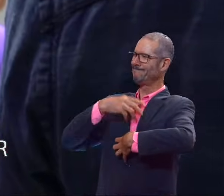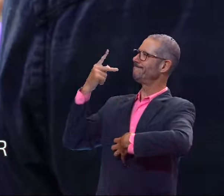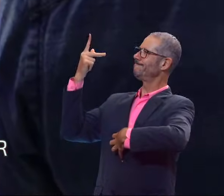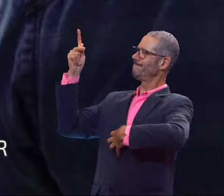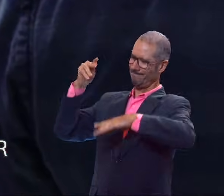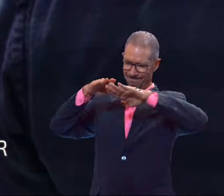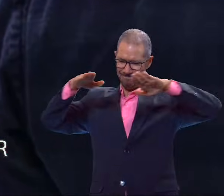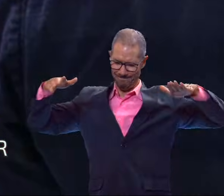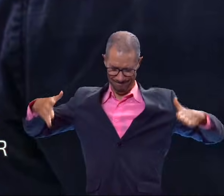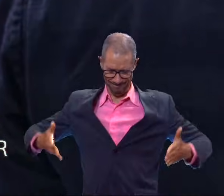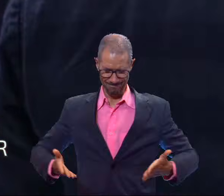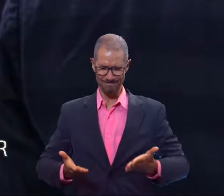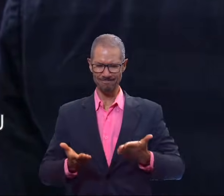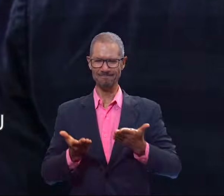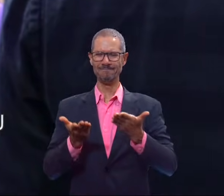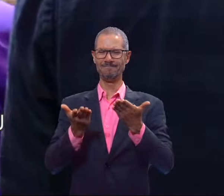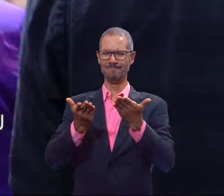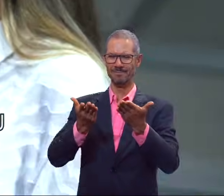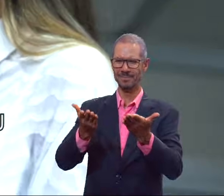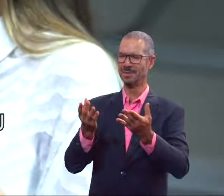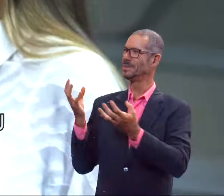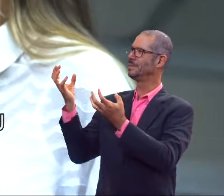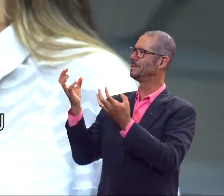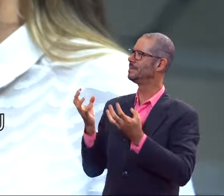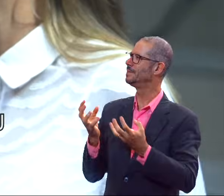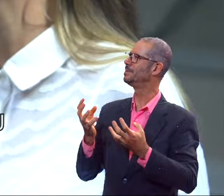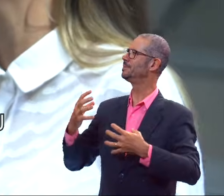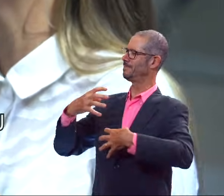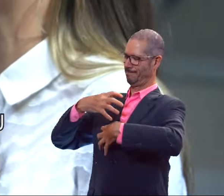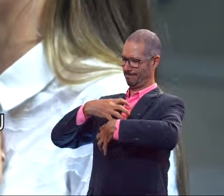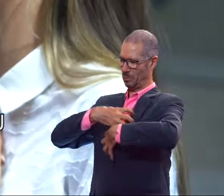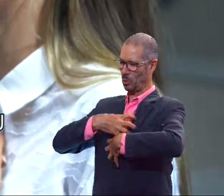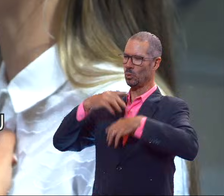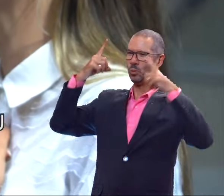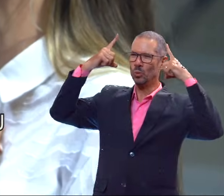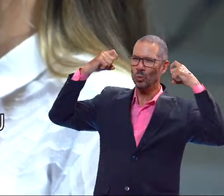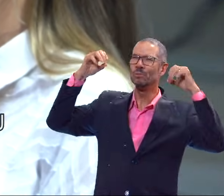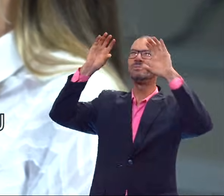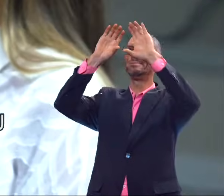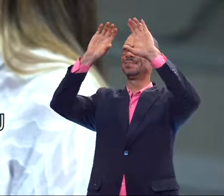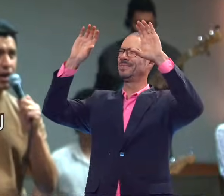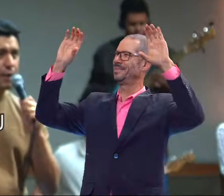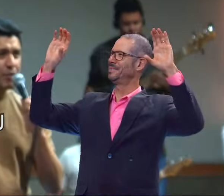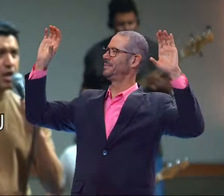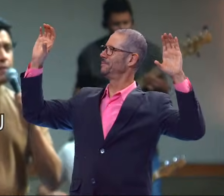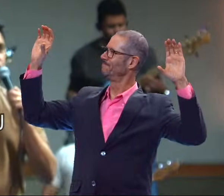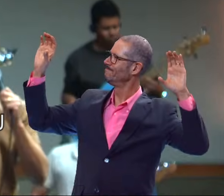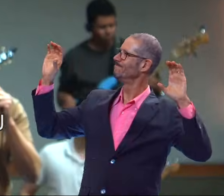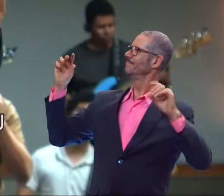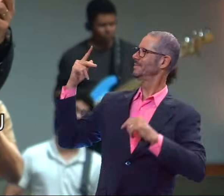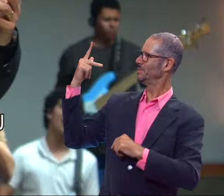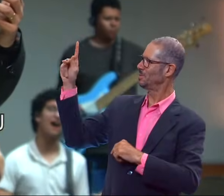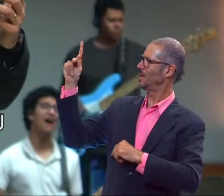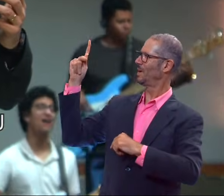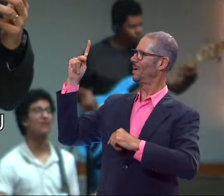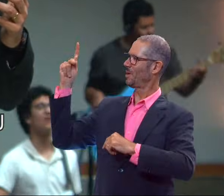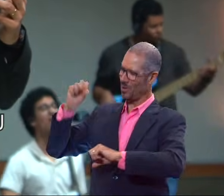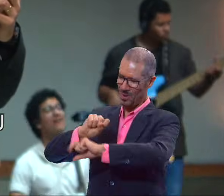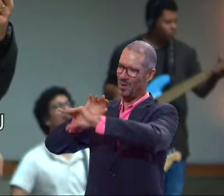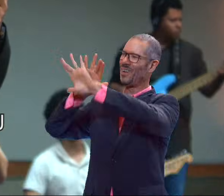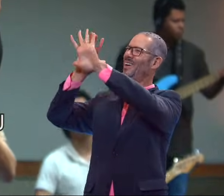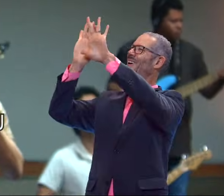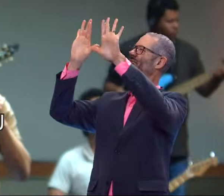quero louvar, quero ouvir o som do céu,